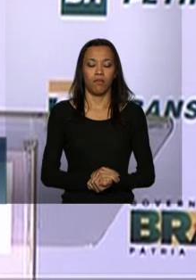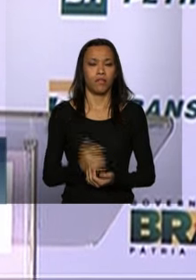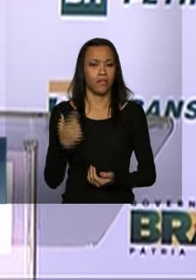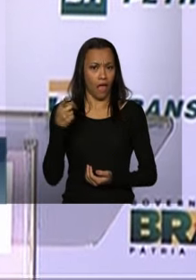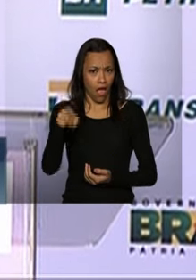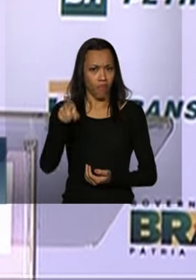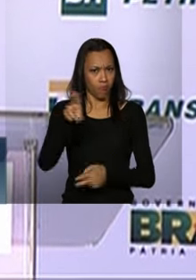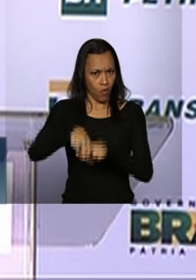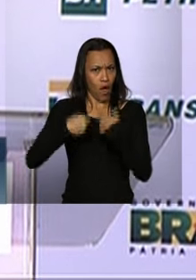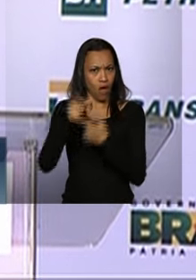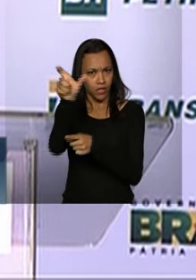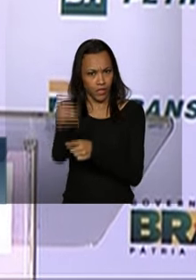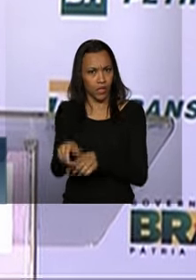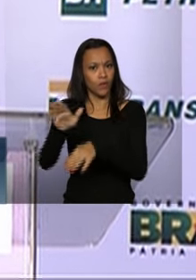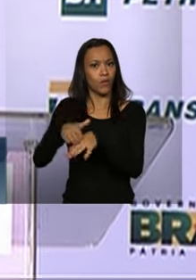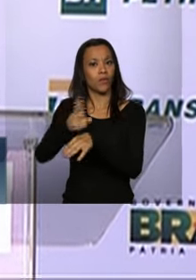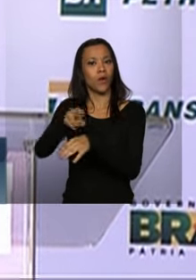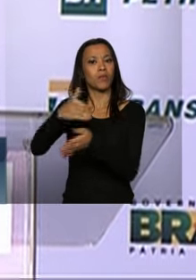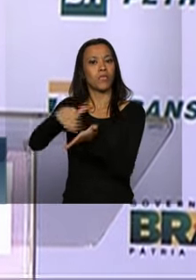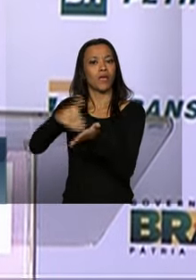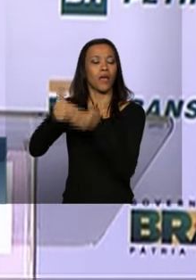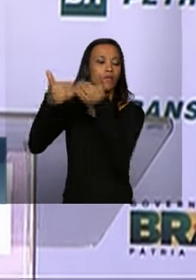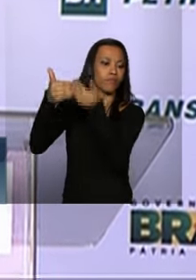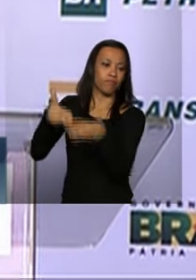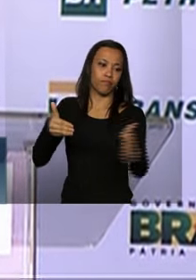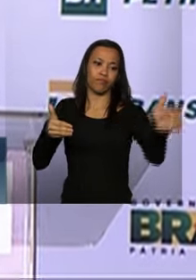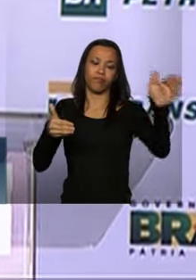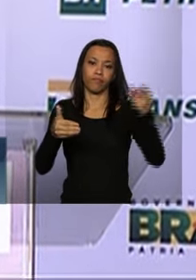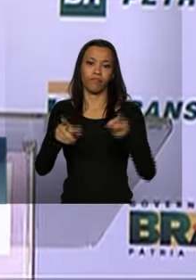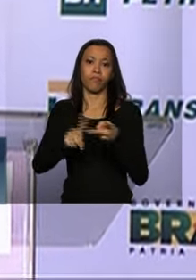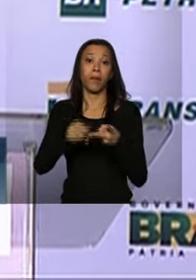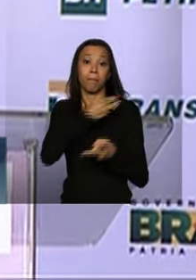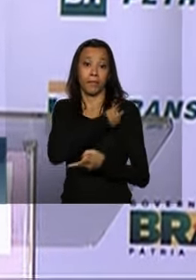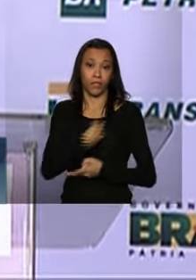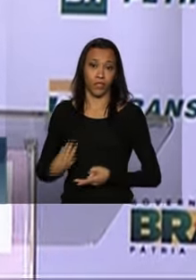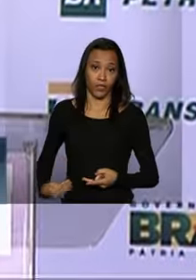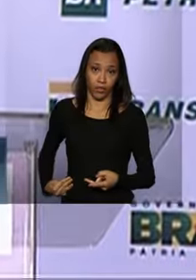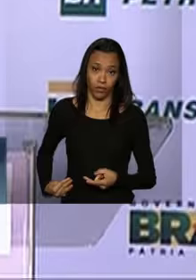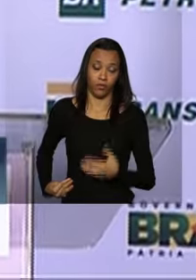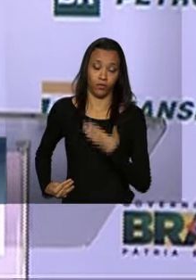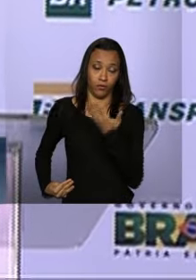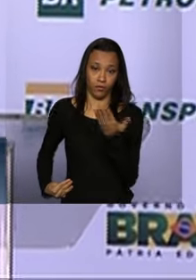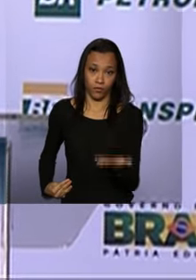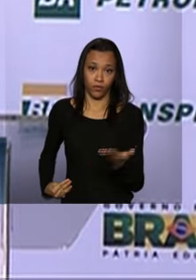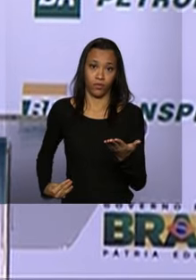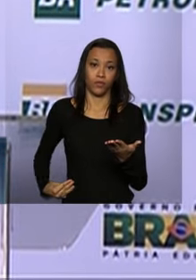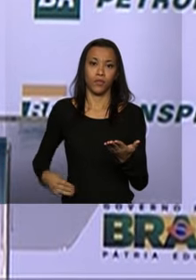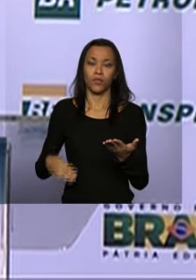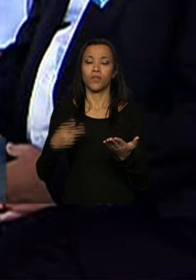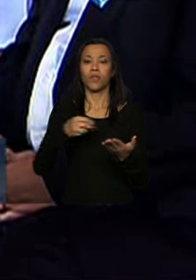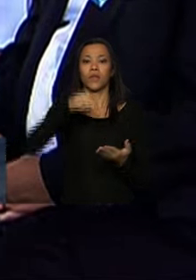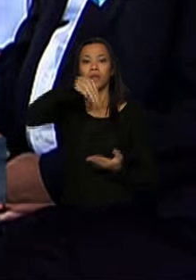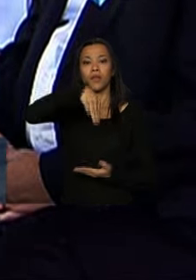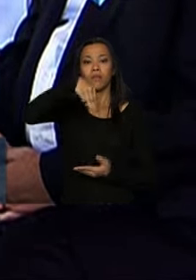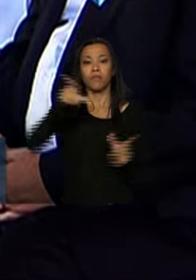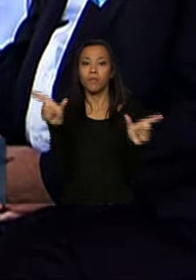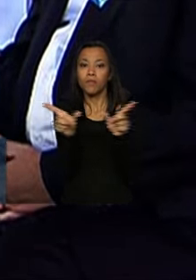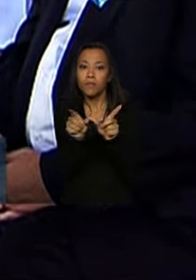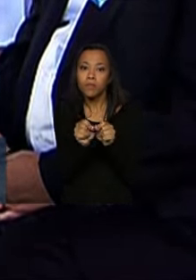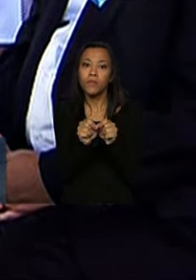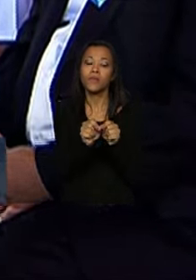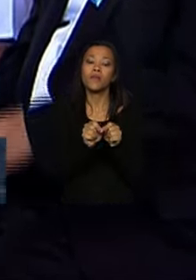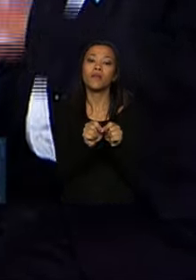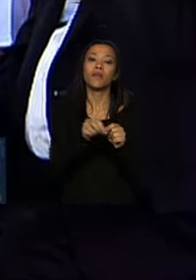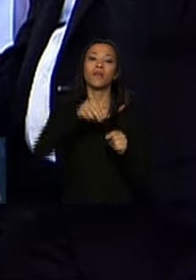através dele, cumprimento os secretários. Excelentíssimo senhor ministro de Estado de Energia,